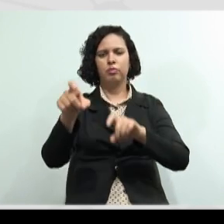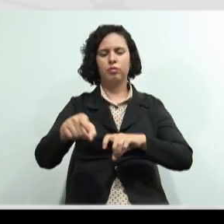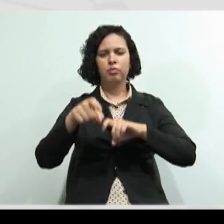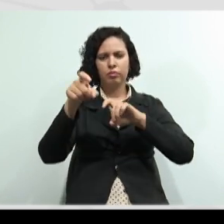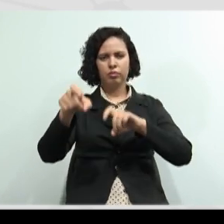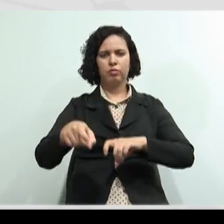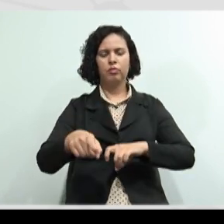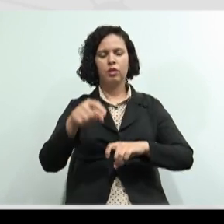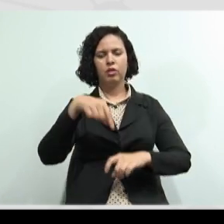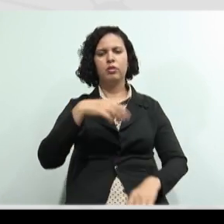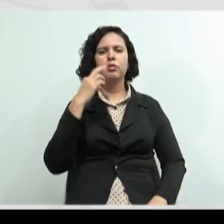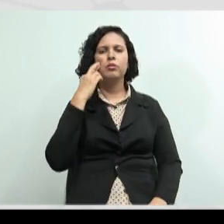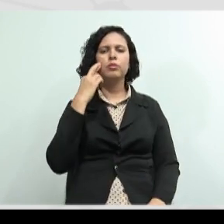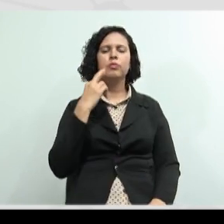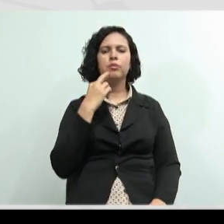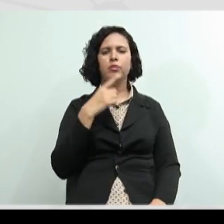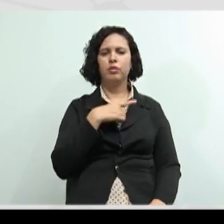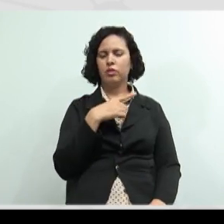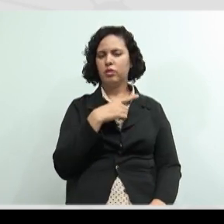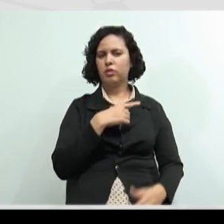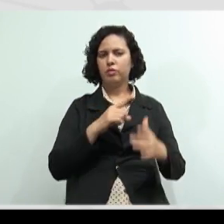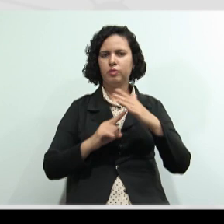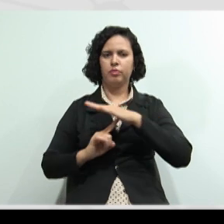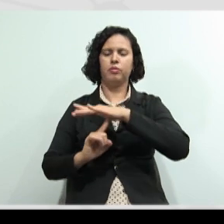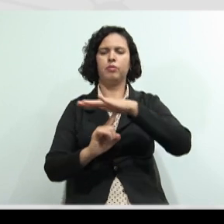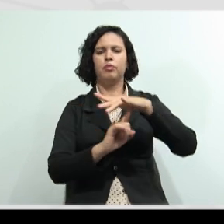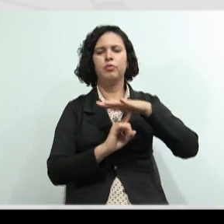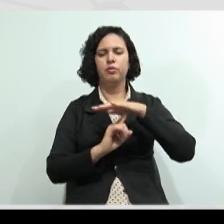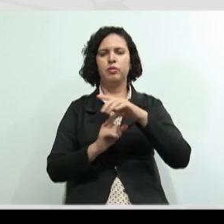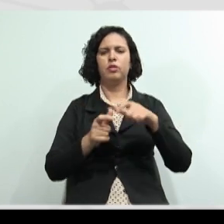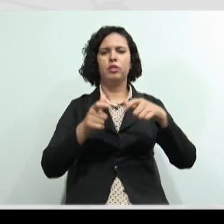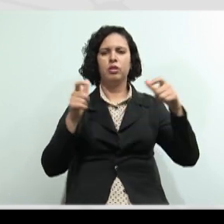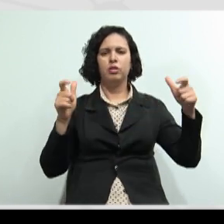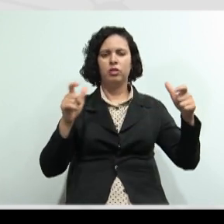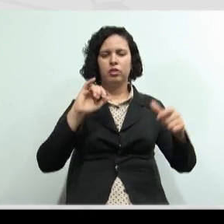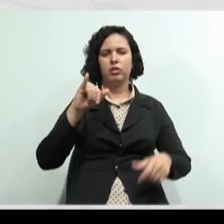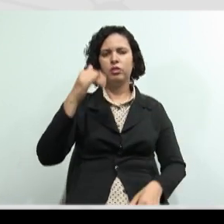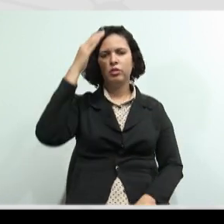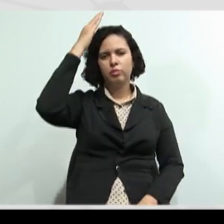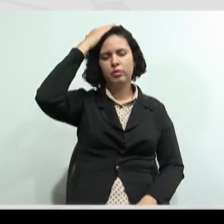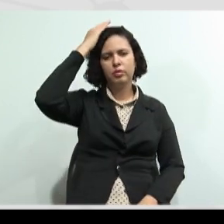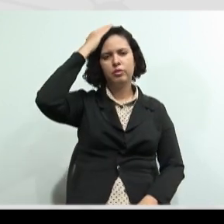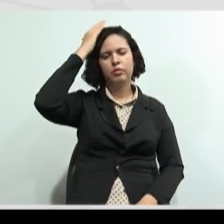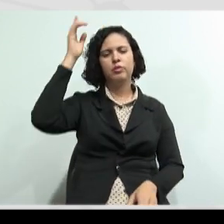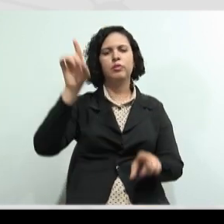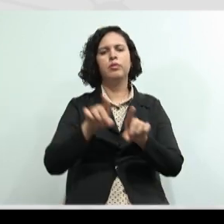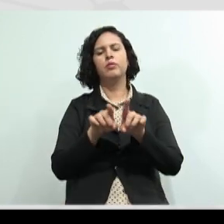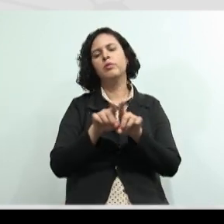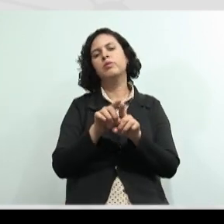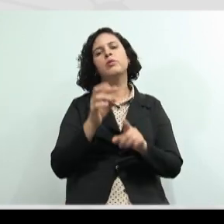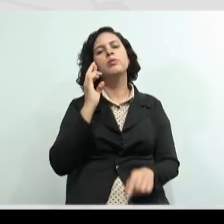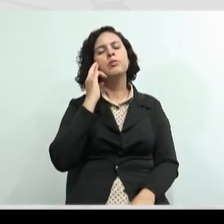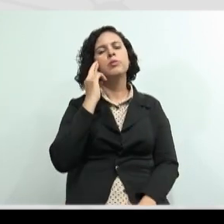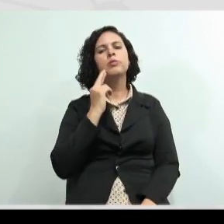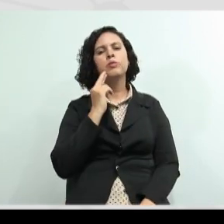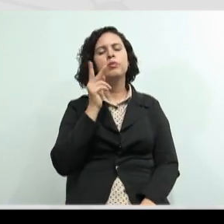Como aqui em Rondônia, nós sempre temos uma feira muito grande em Ji-Paraná, e em outros aqui em Porto Velho também.